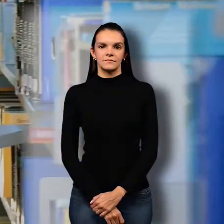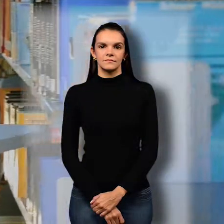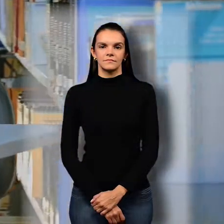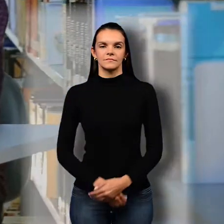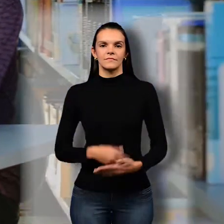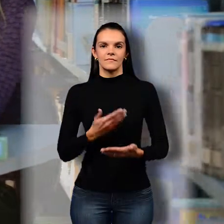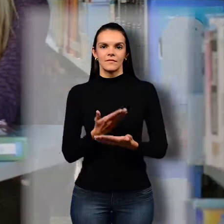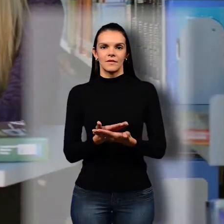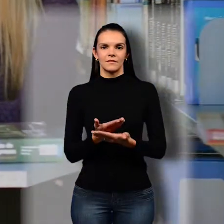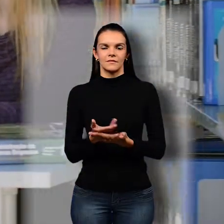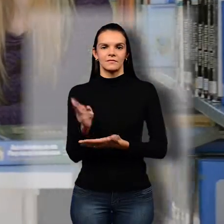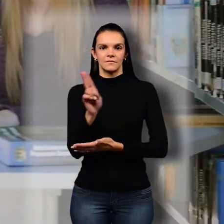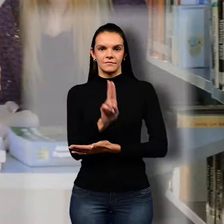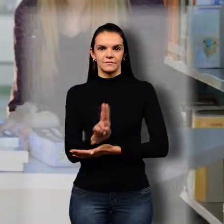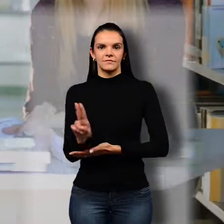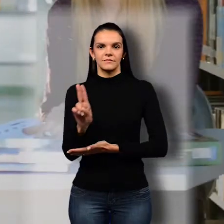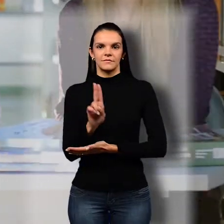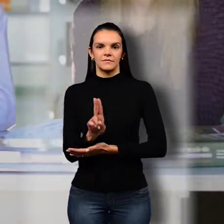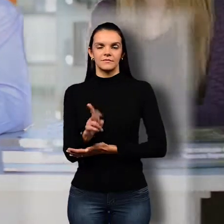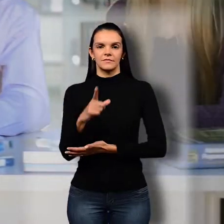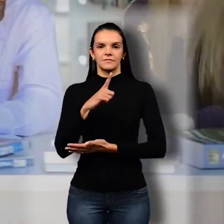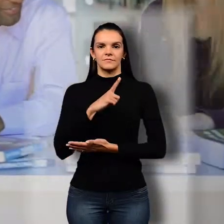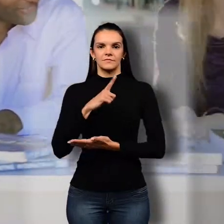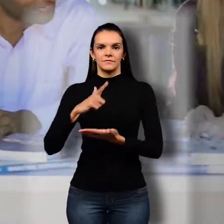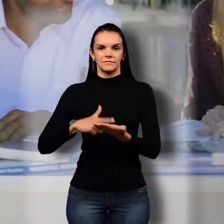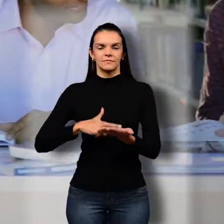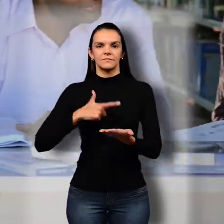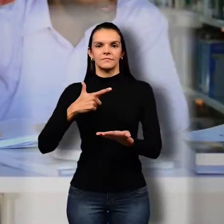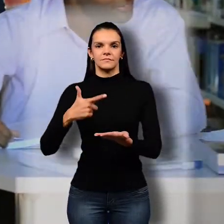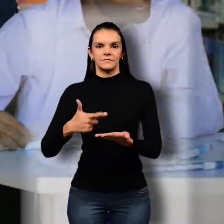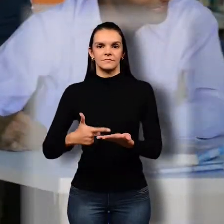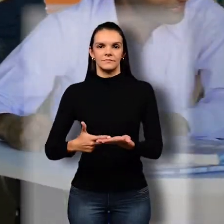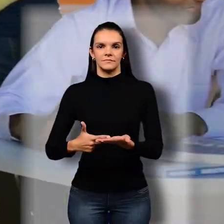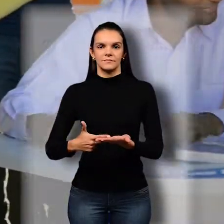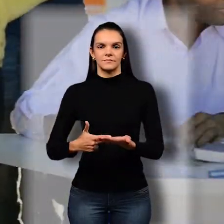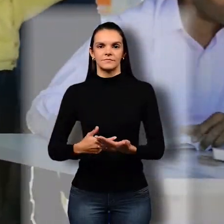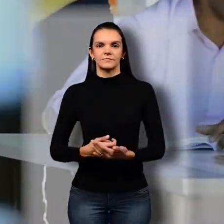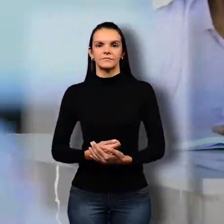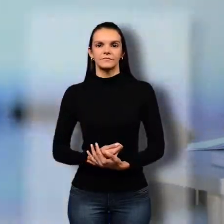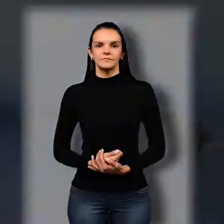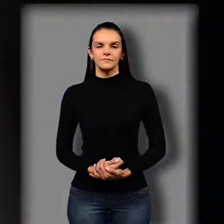Uma universidade é feita de livros,